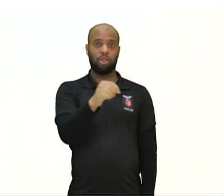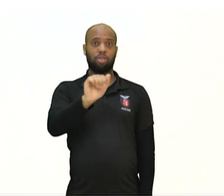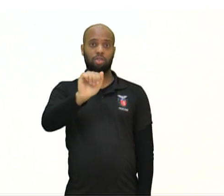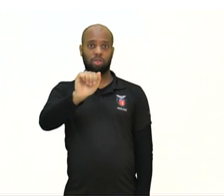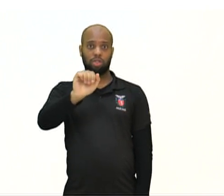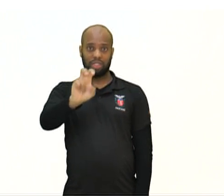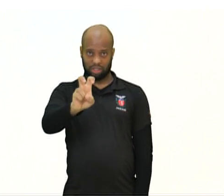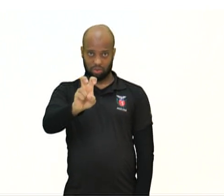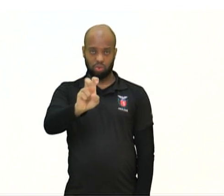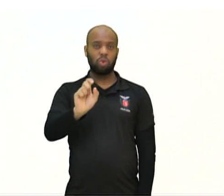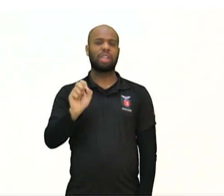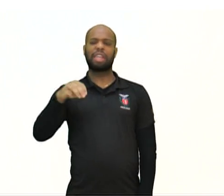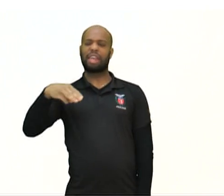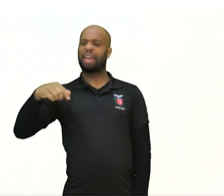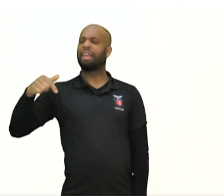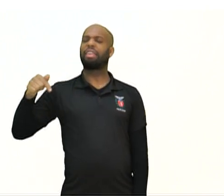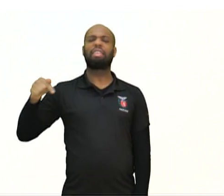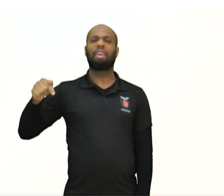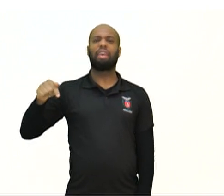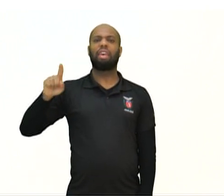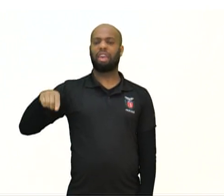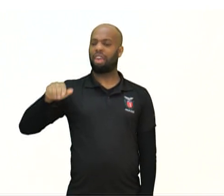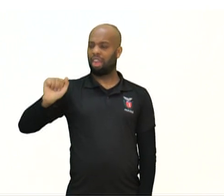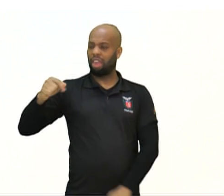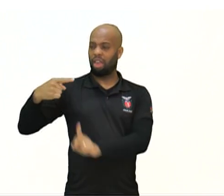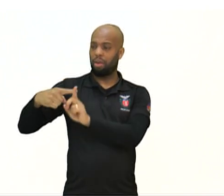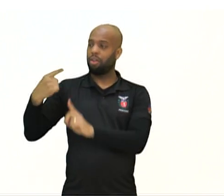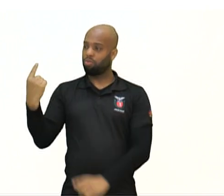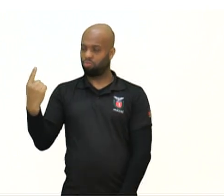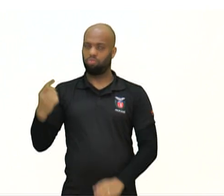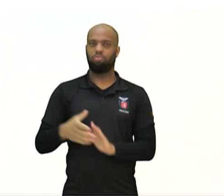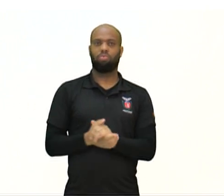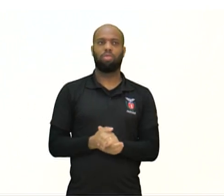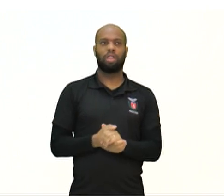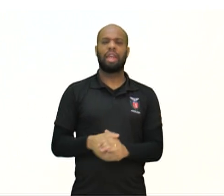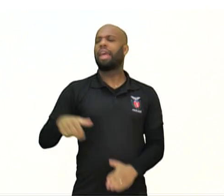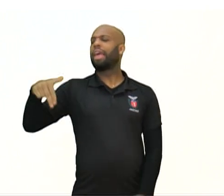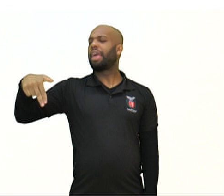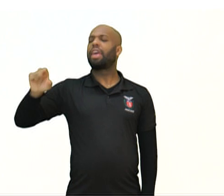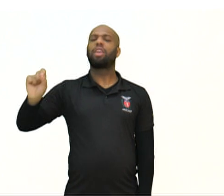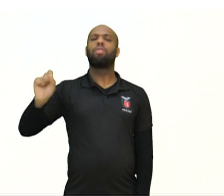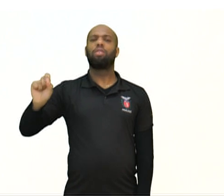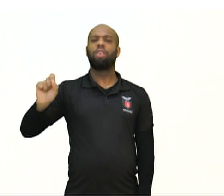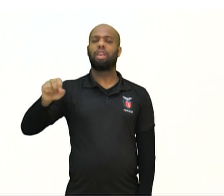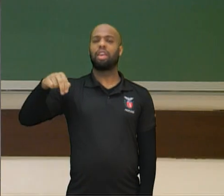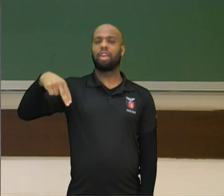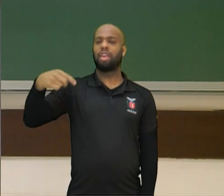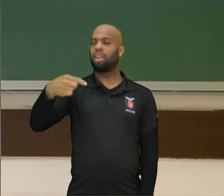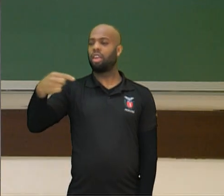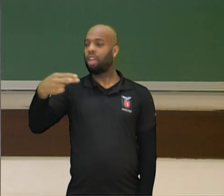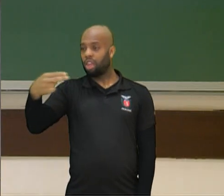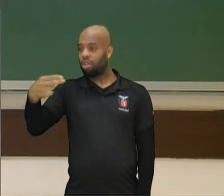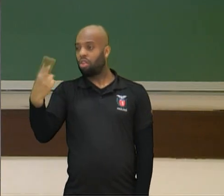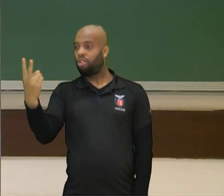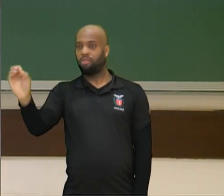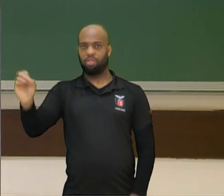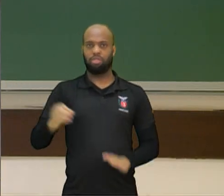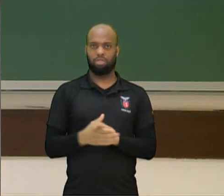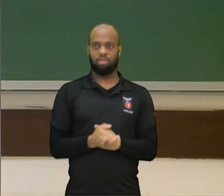5. Quem que é o Q? O A mais 1. E o meu N é igual a 20.